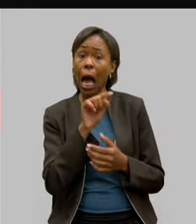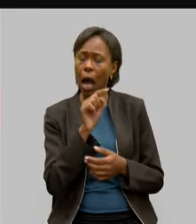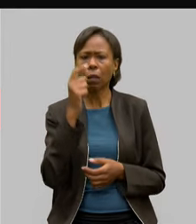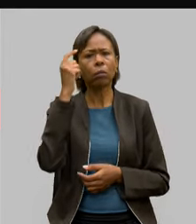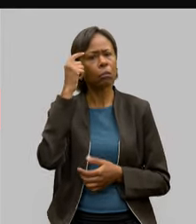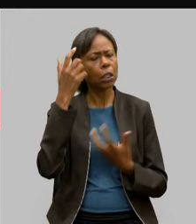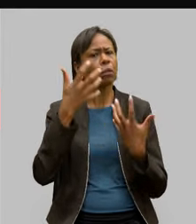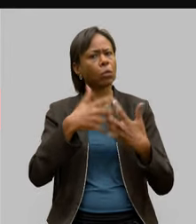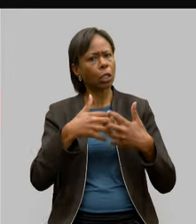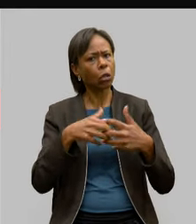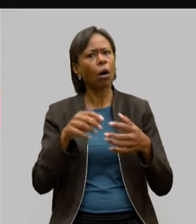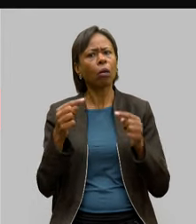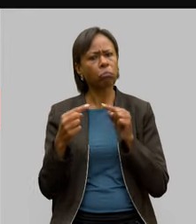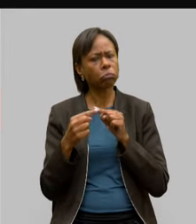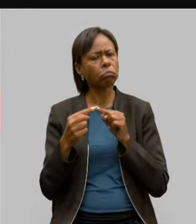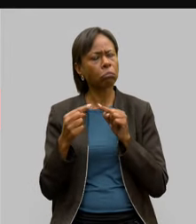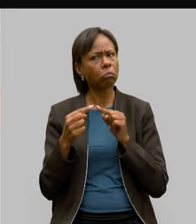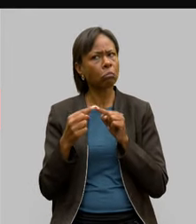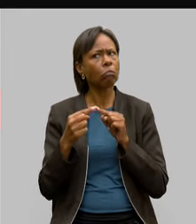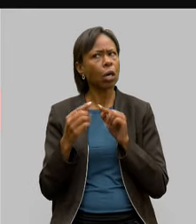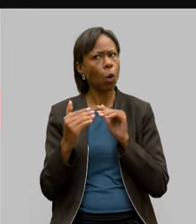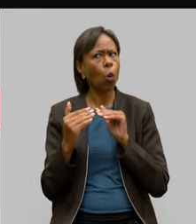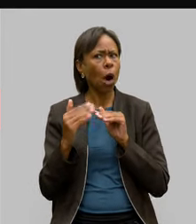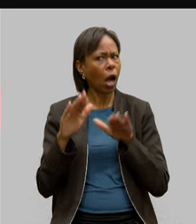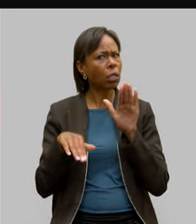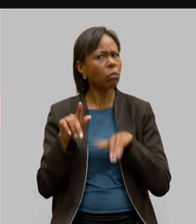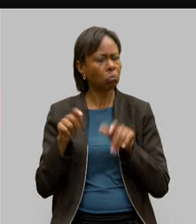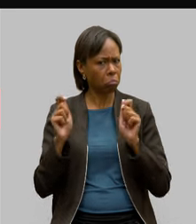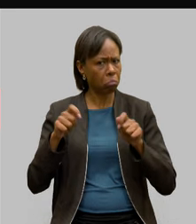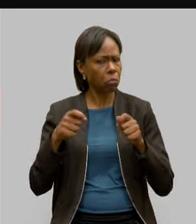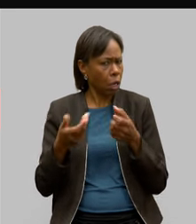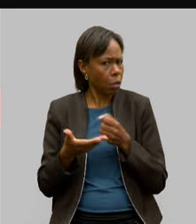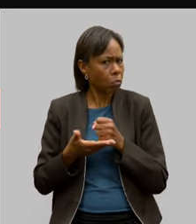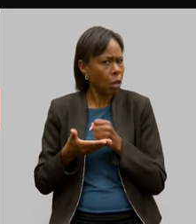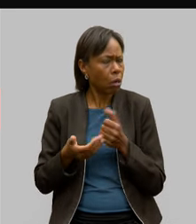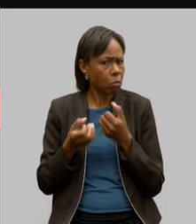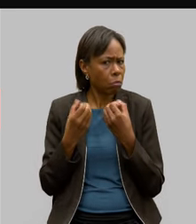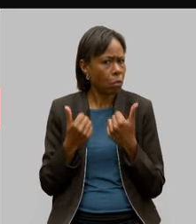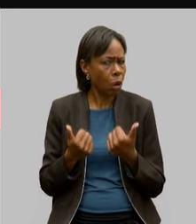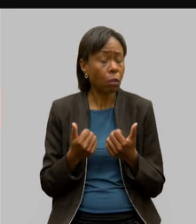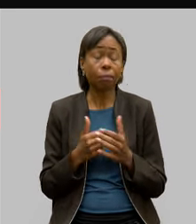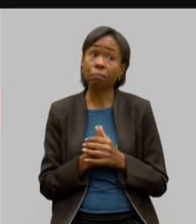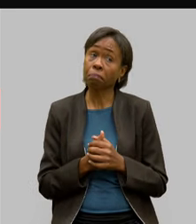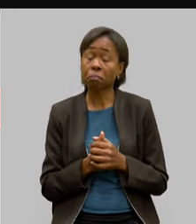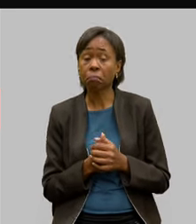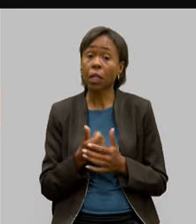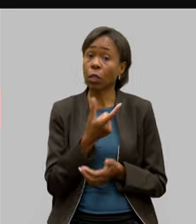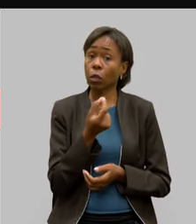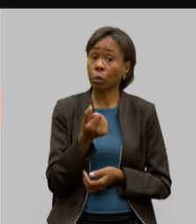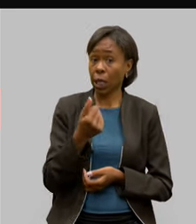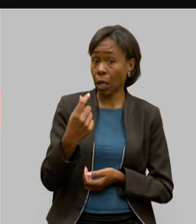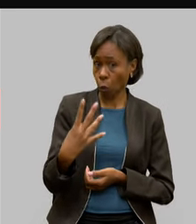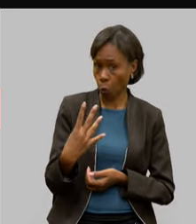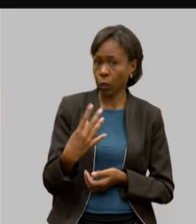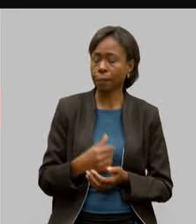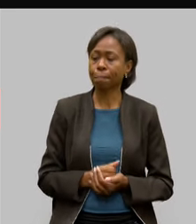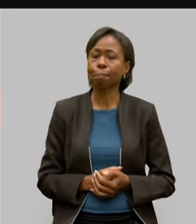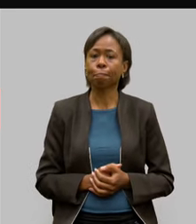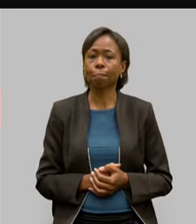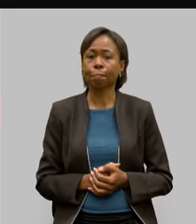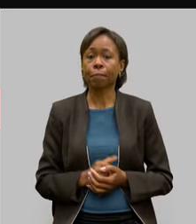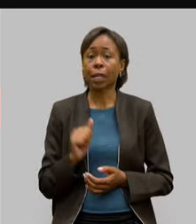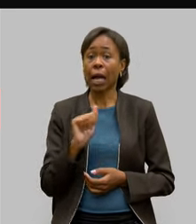nisso falei assim olha quem sabe tem algum fundamento né E aí em 2014 aí o próximo slide por favor a